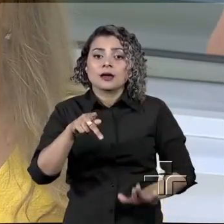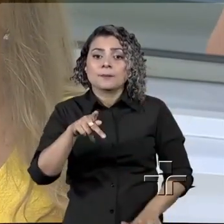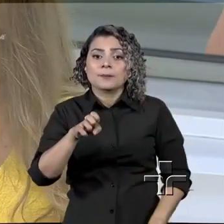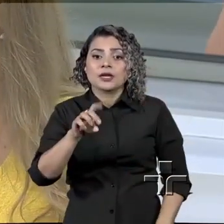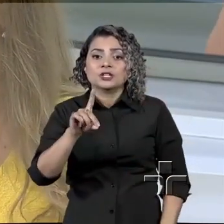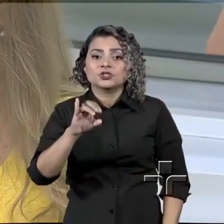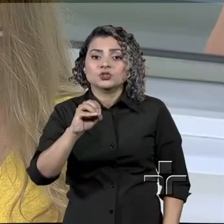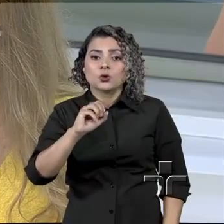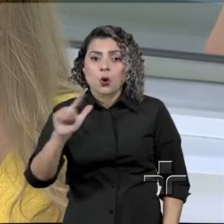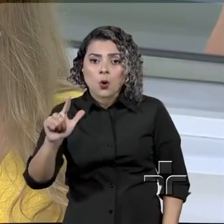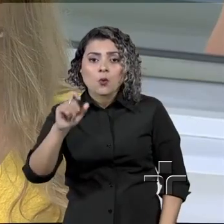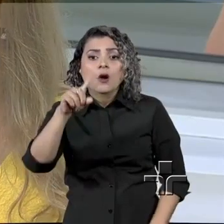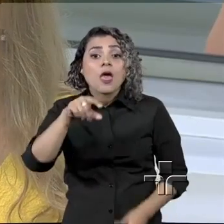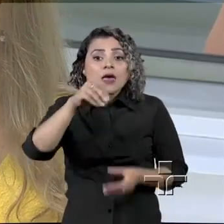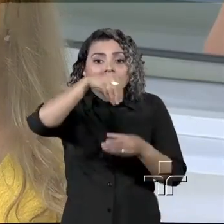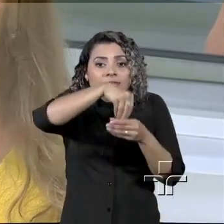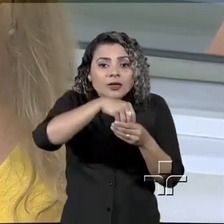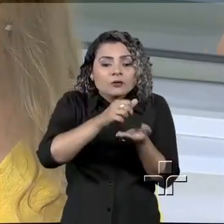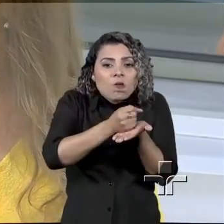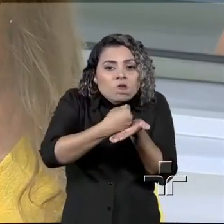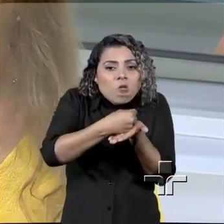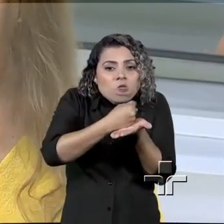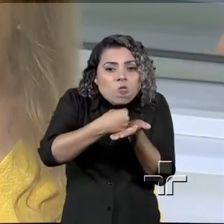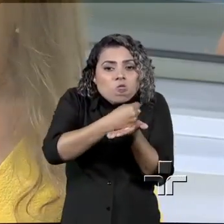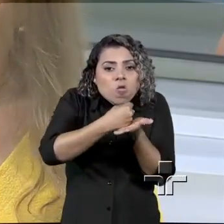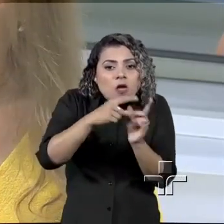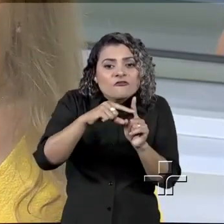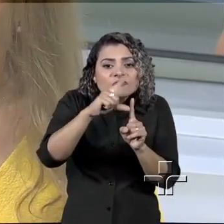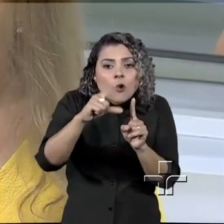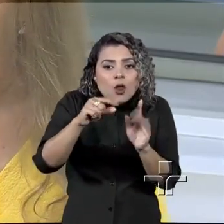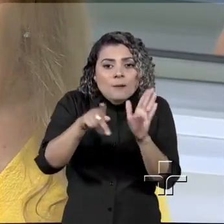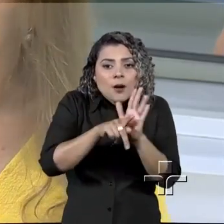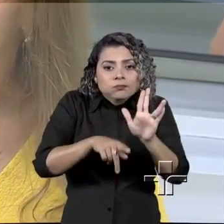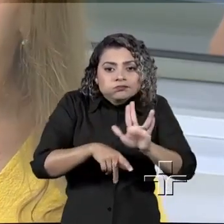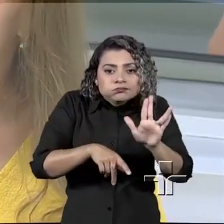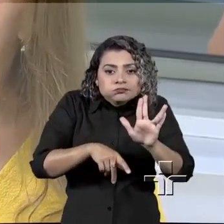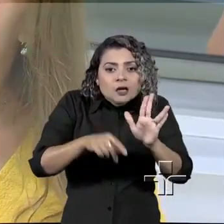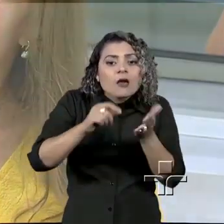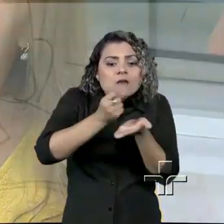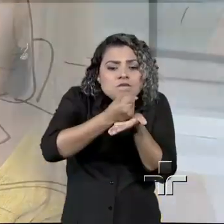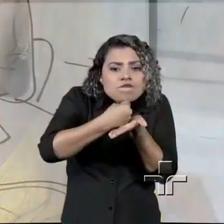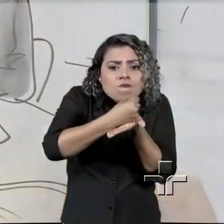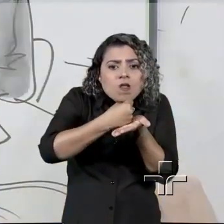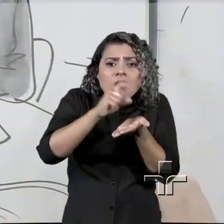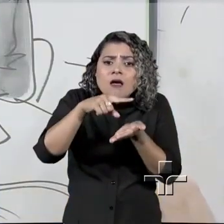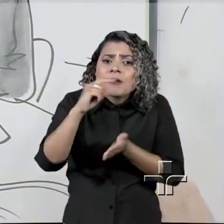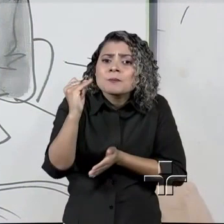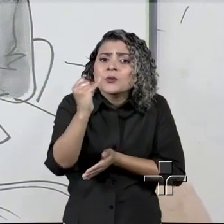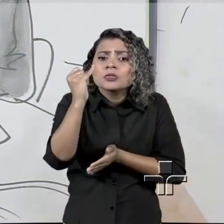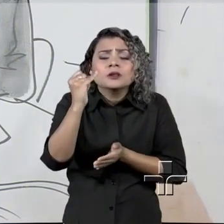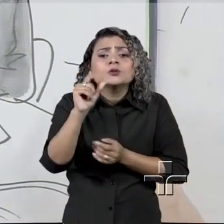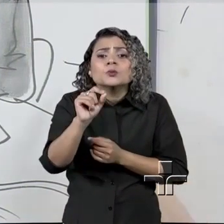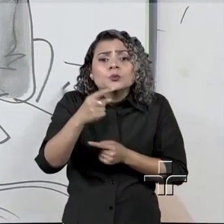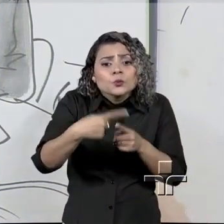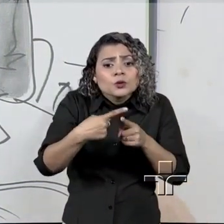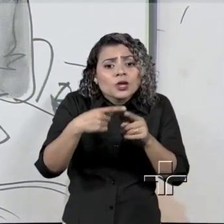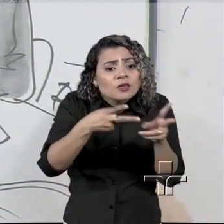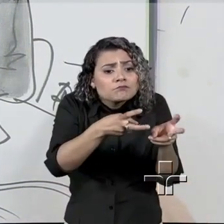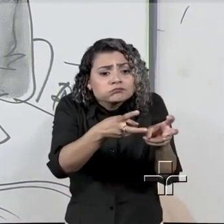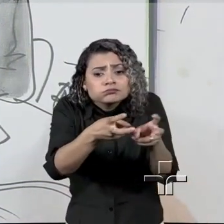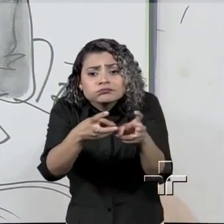linha assim, que, para mim, ela se torna cada dia mais urgente, porque a cada dia a gente percebe